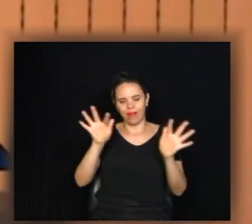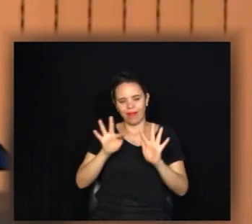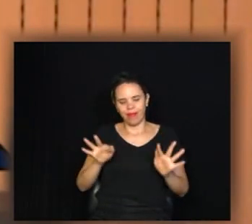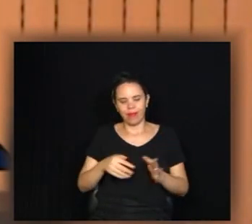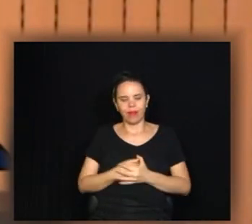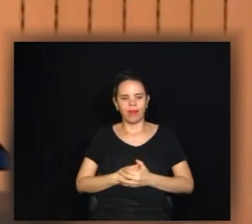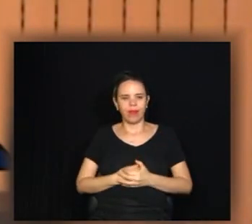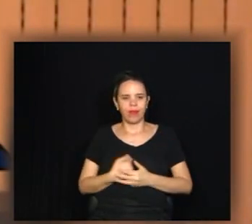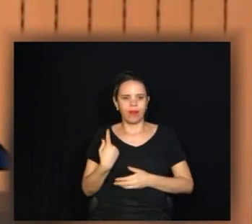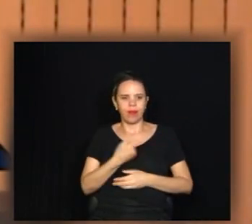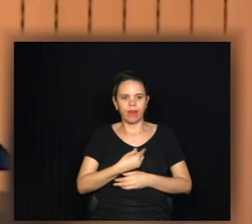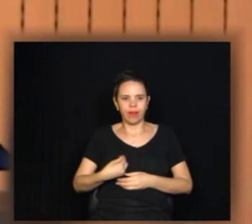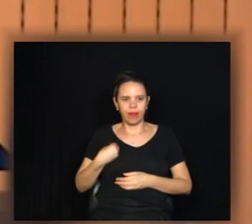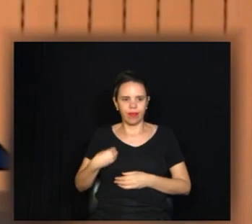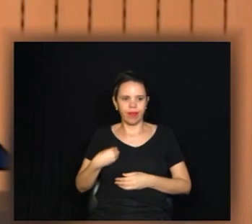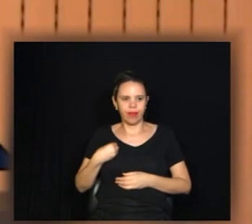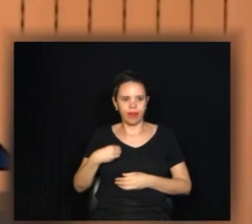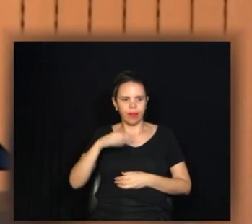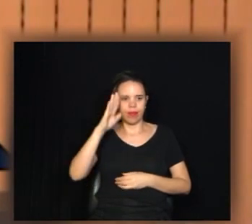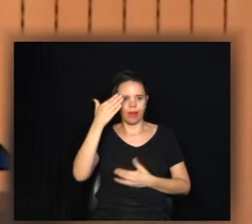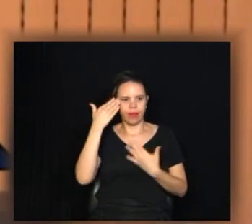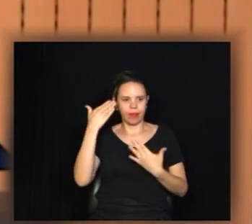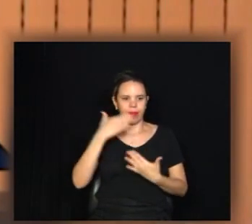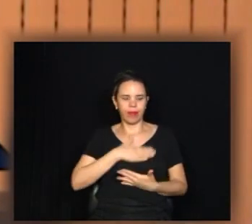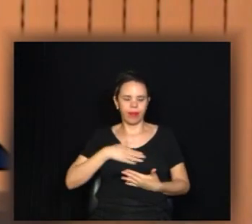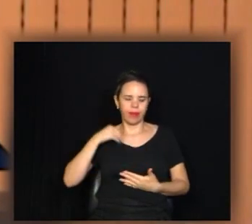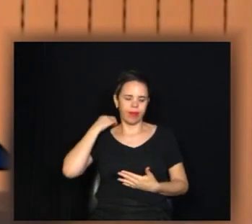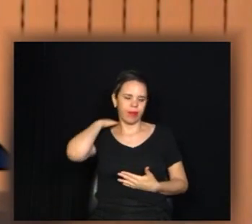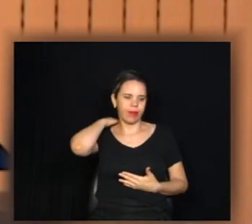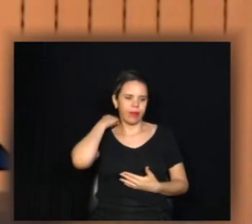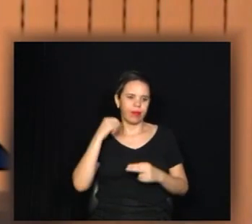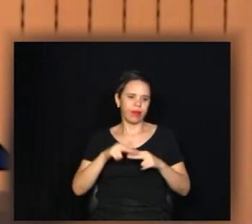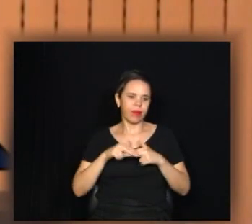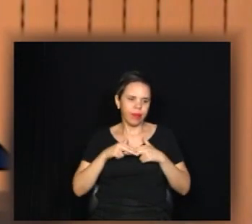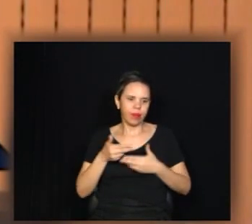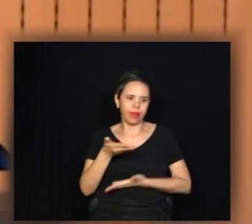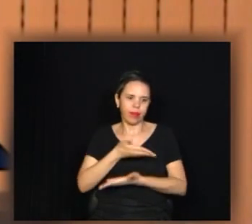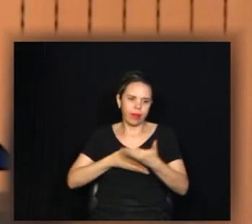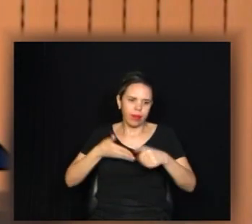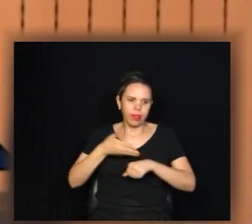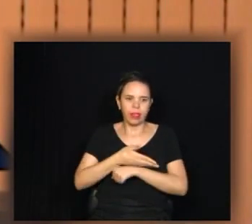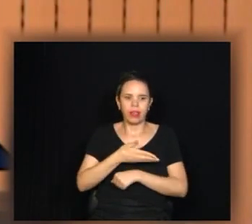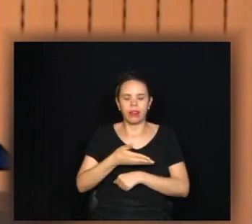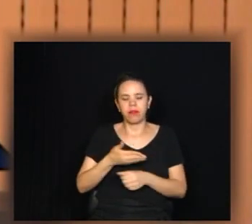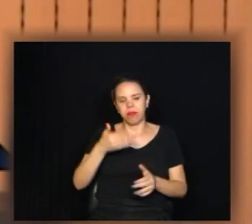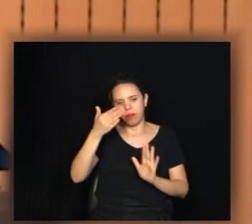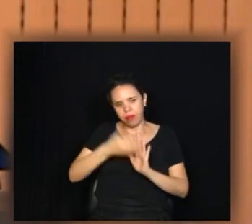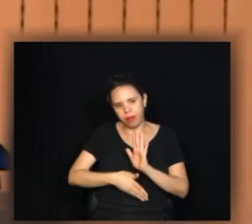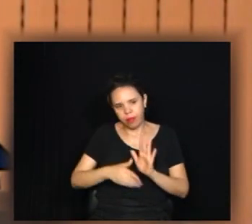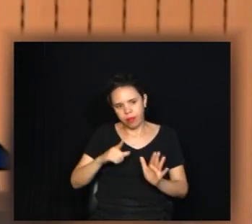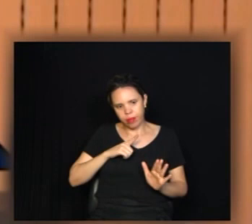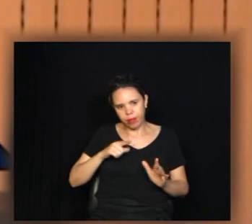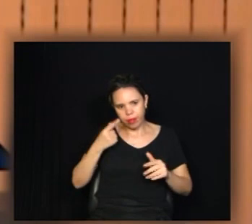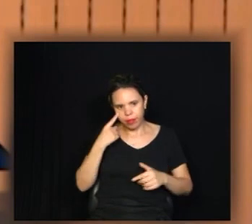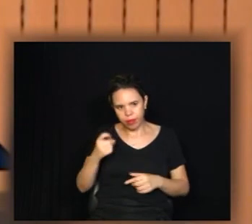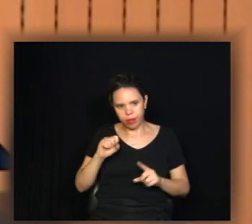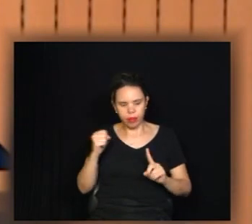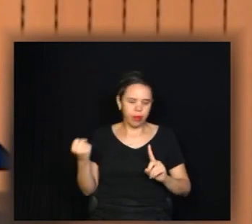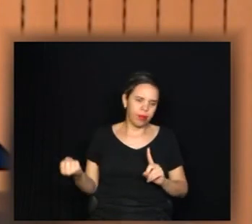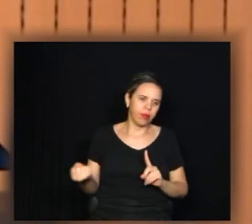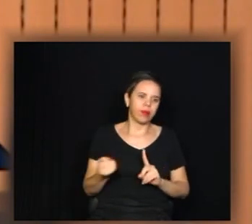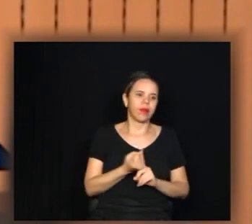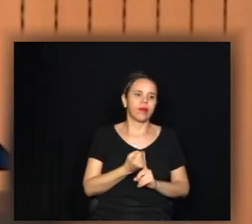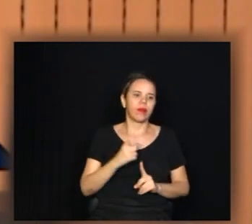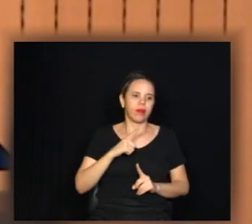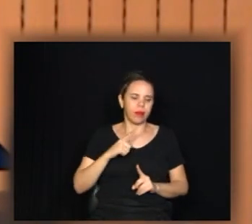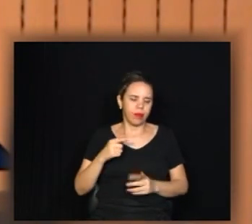felizes, e nós ficamos muito mais agraciados por conta do envolvimento, e fica provado que quando há um interesse social,